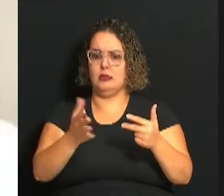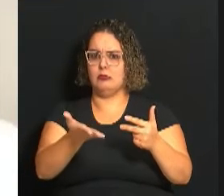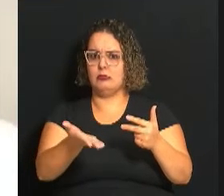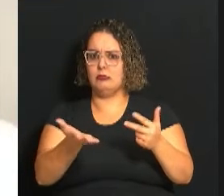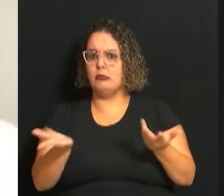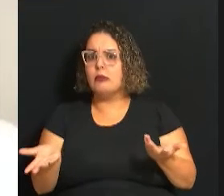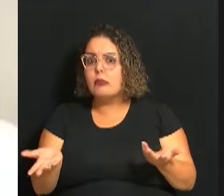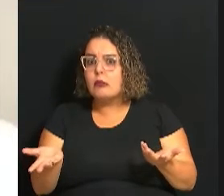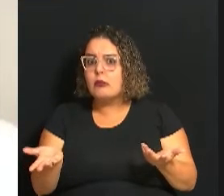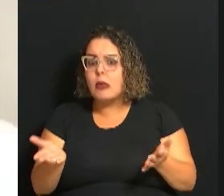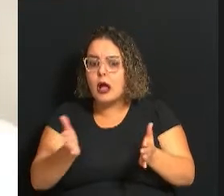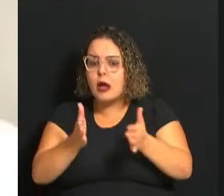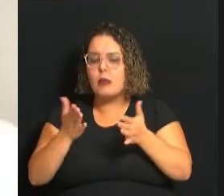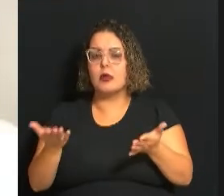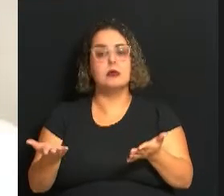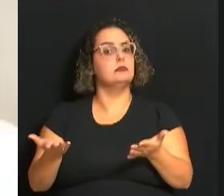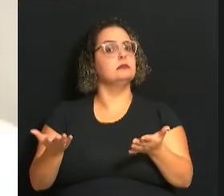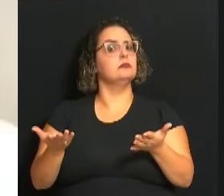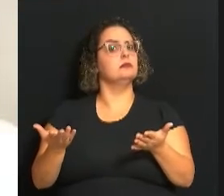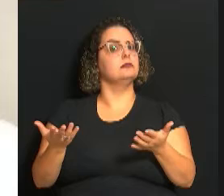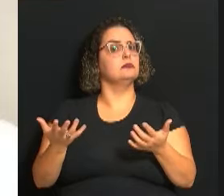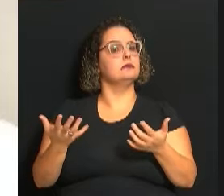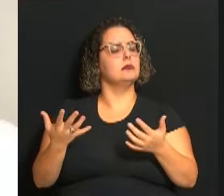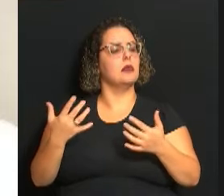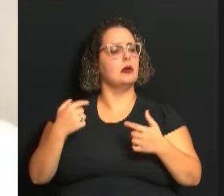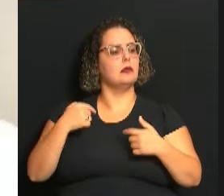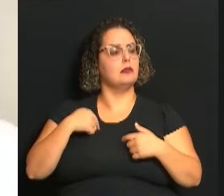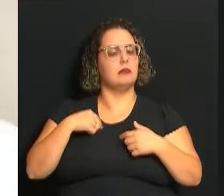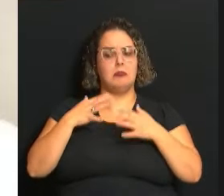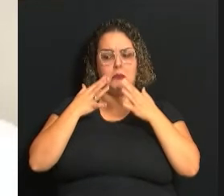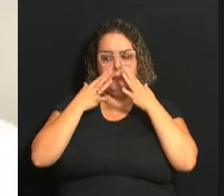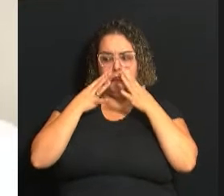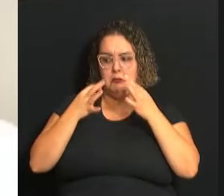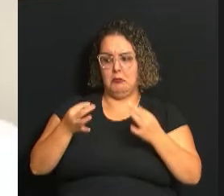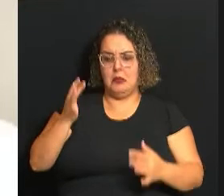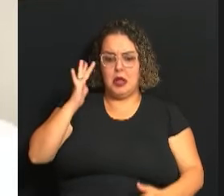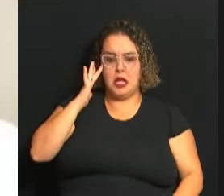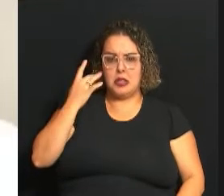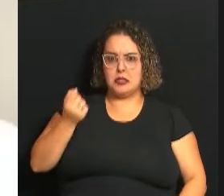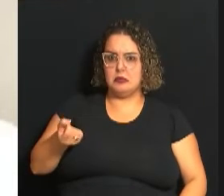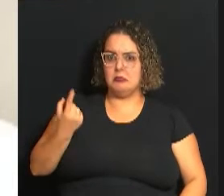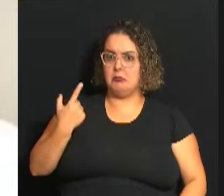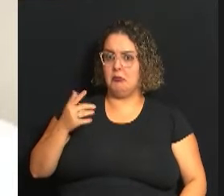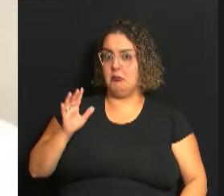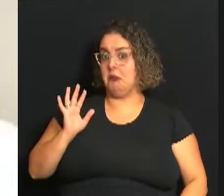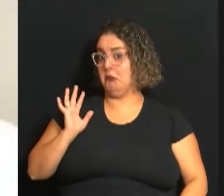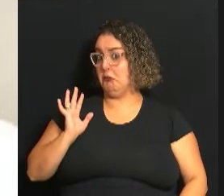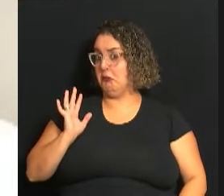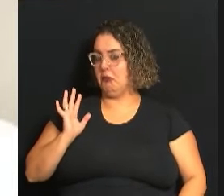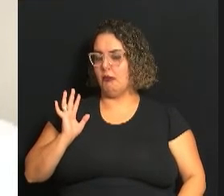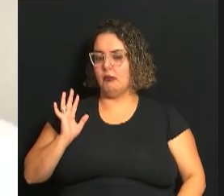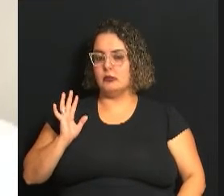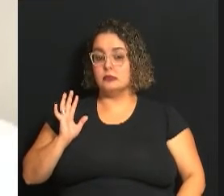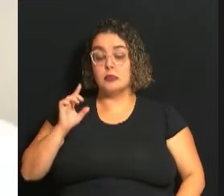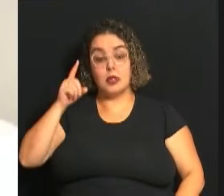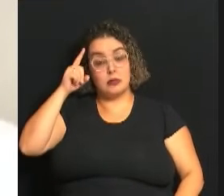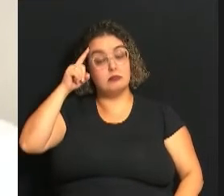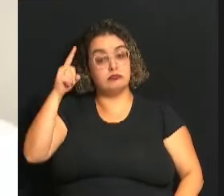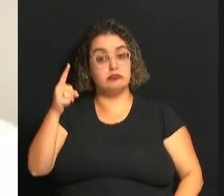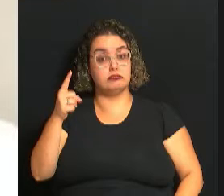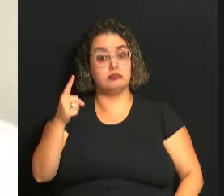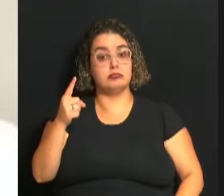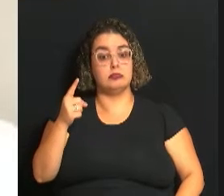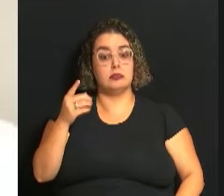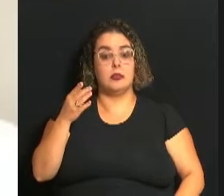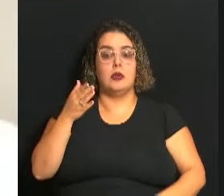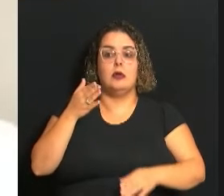Tá? E aquilo começou a me chamar a atenção, eu achei um pouco estranho, né? E aí até que um dia eu acabei passando num